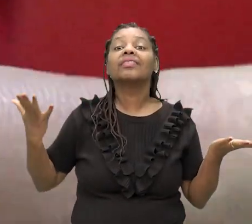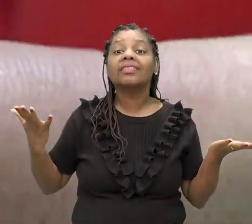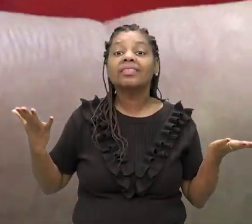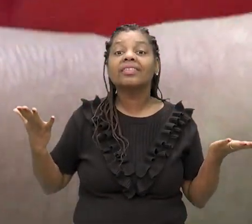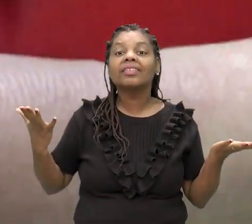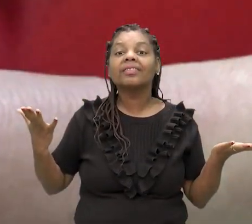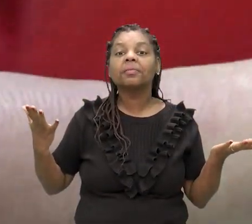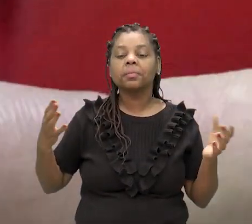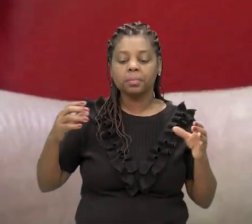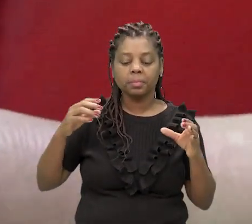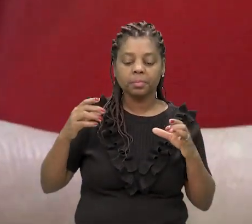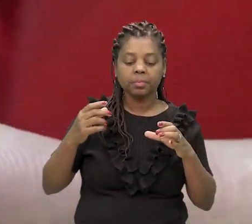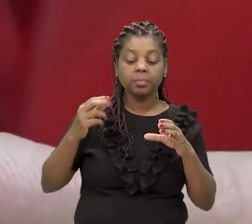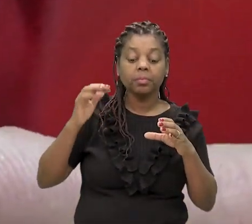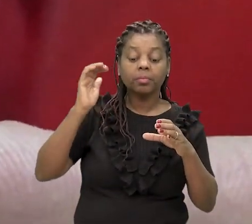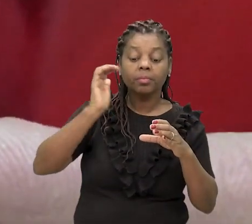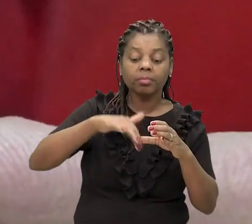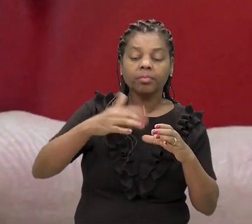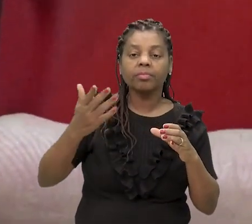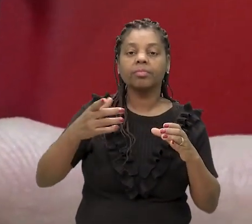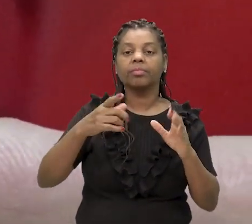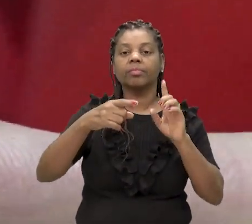ver?